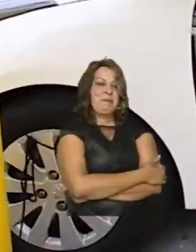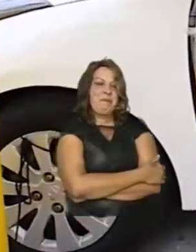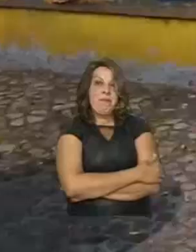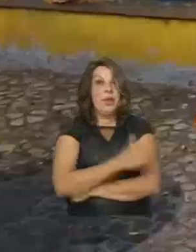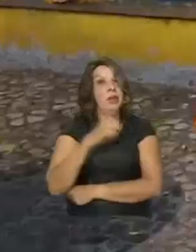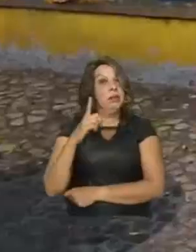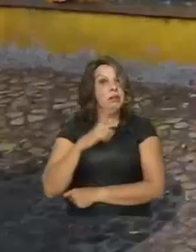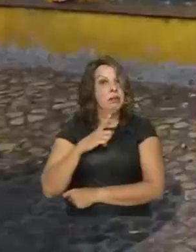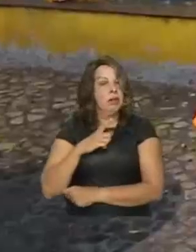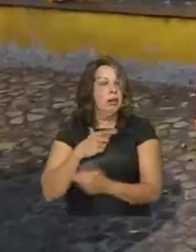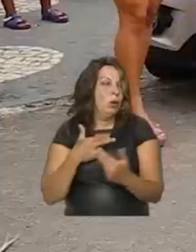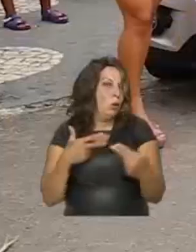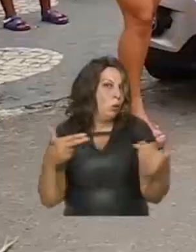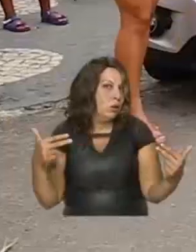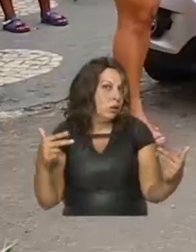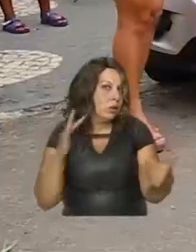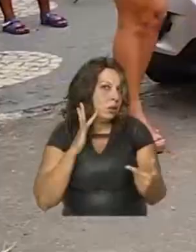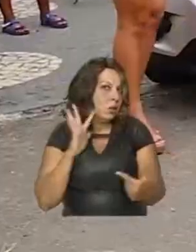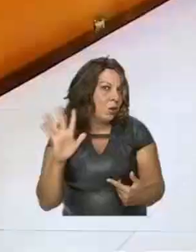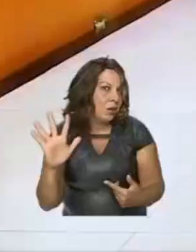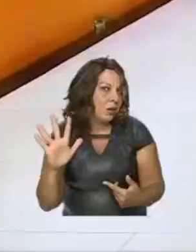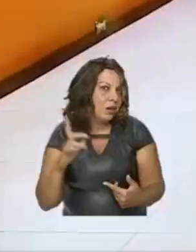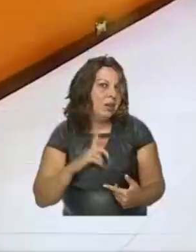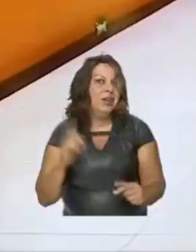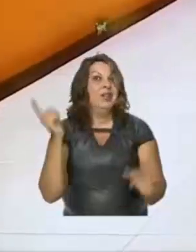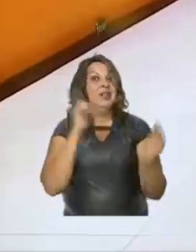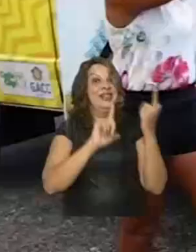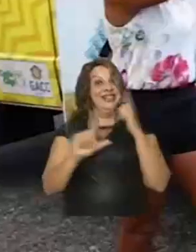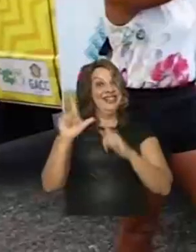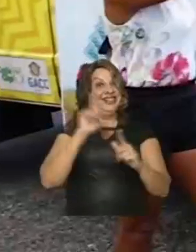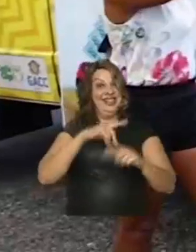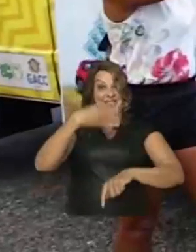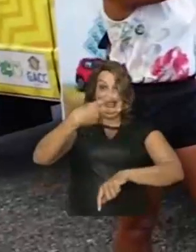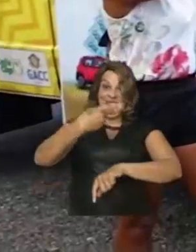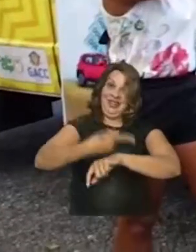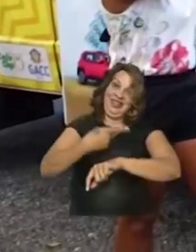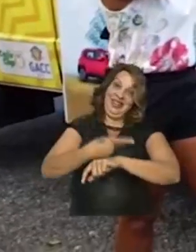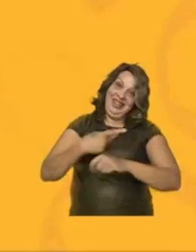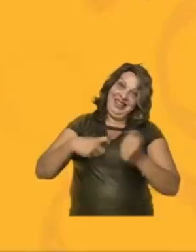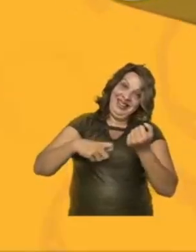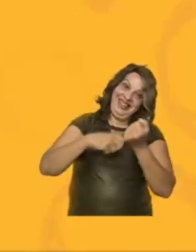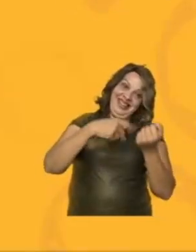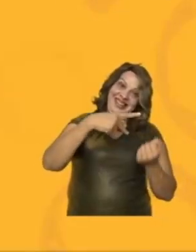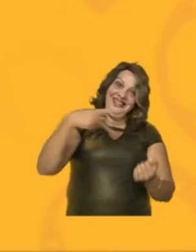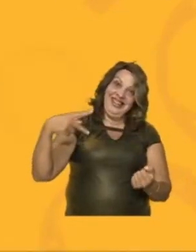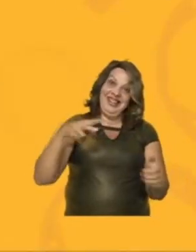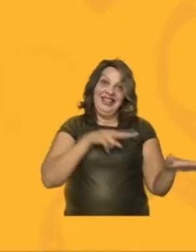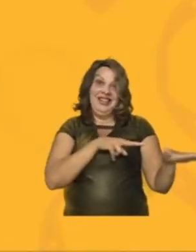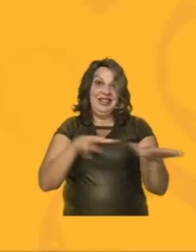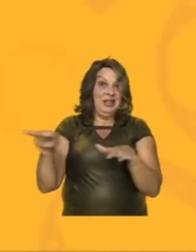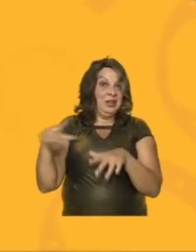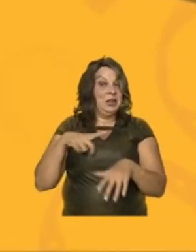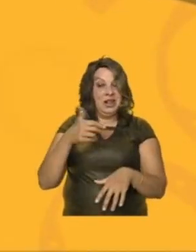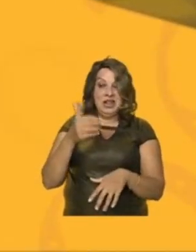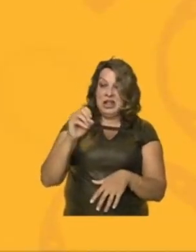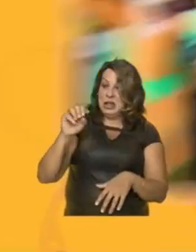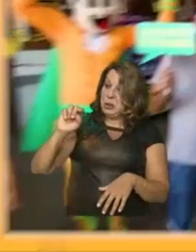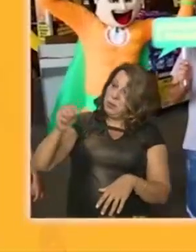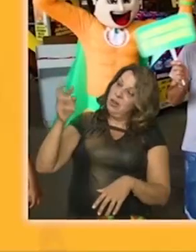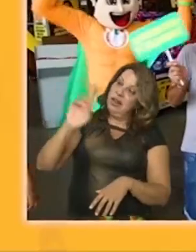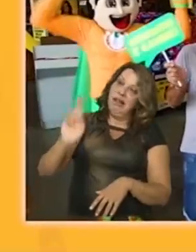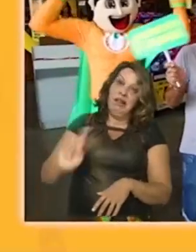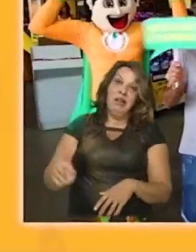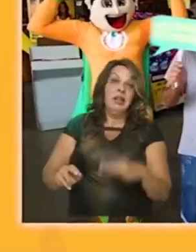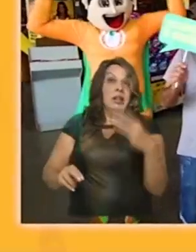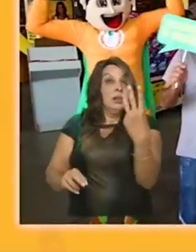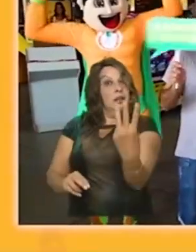Se tem uma coisa que todo mundo sonha, é um dia poder ser contemplado no quarto prêmio do Caju Cap. Essa semana, 100 mil reais.